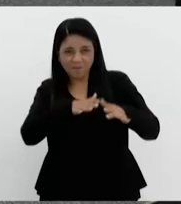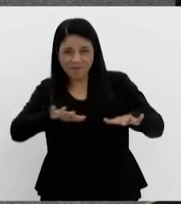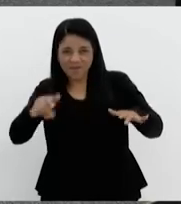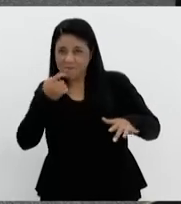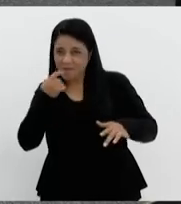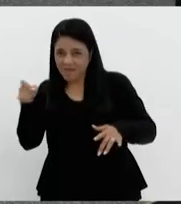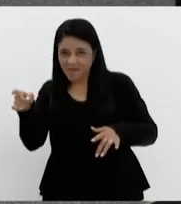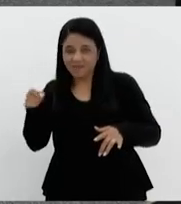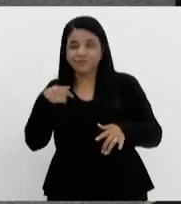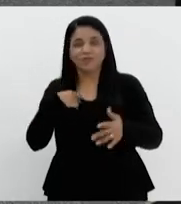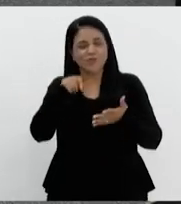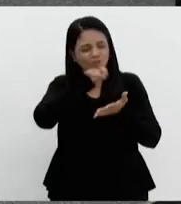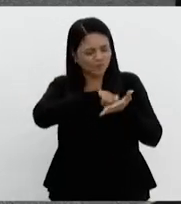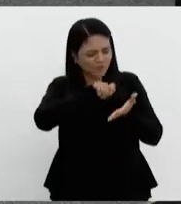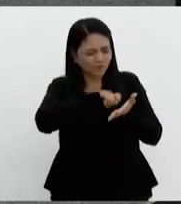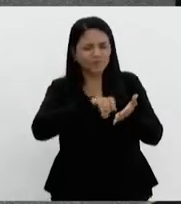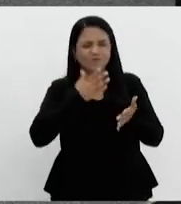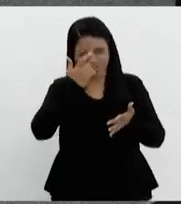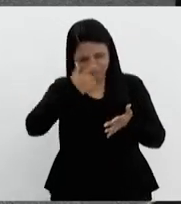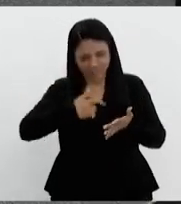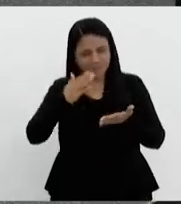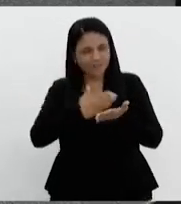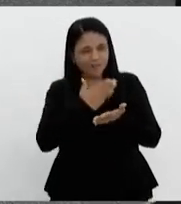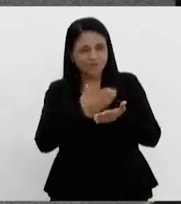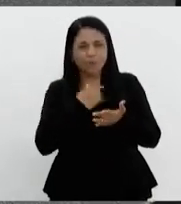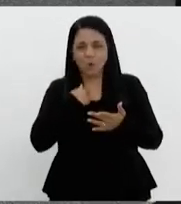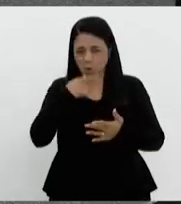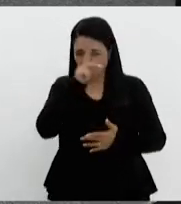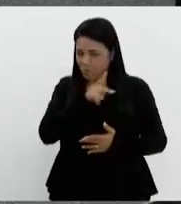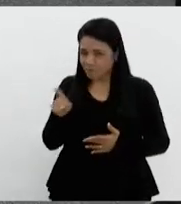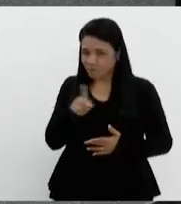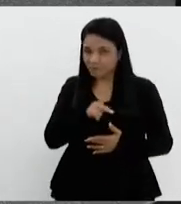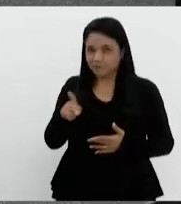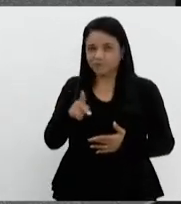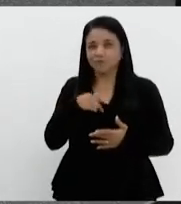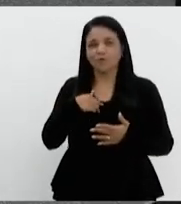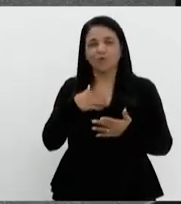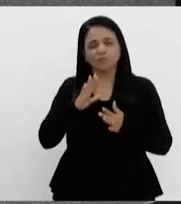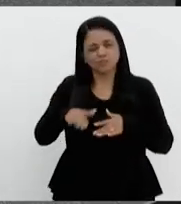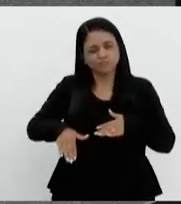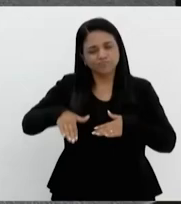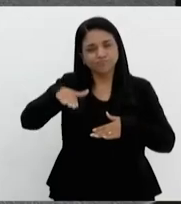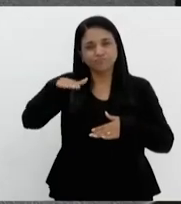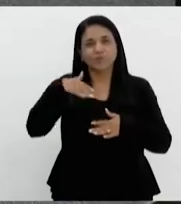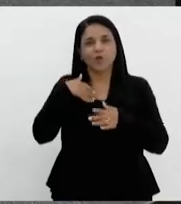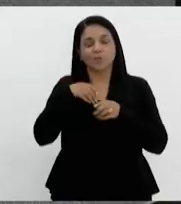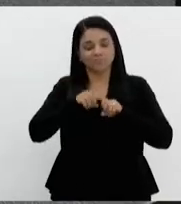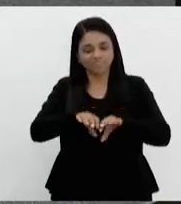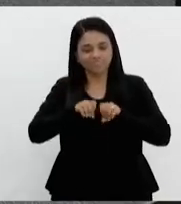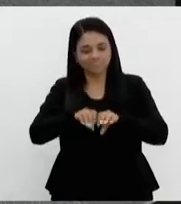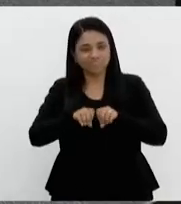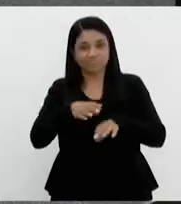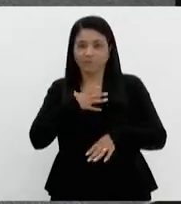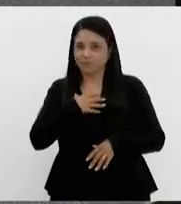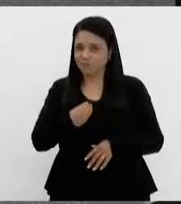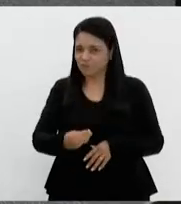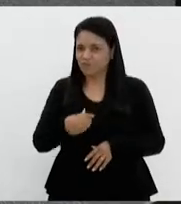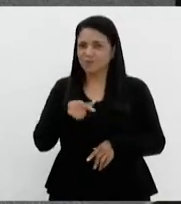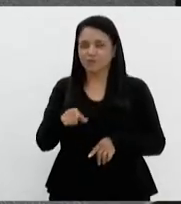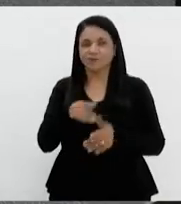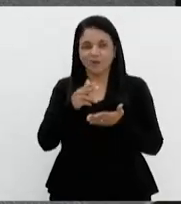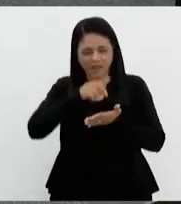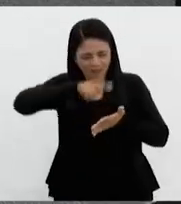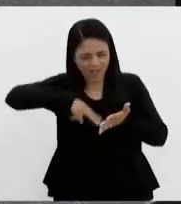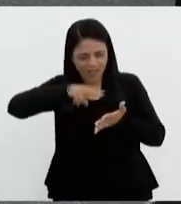professor, escrevi livros, desde cedo inculquei o hábito de leitura nos meus filhos e dou todos os livros